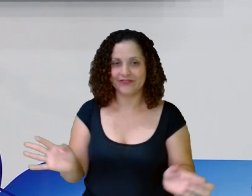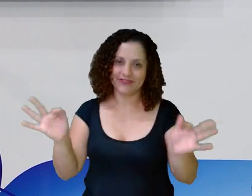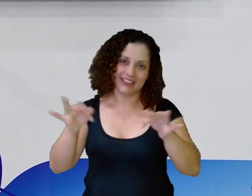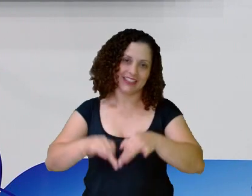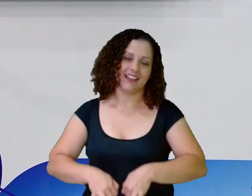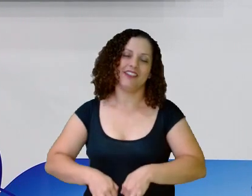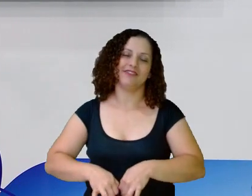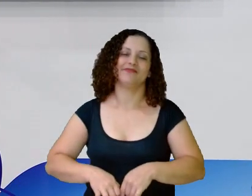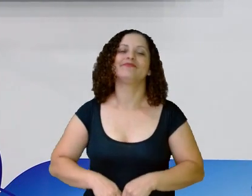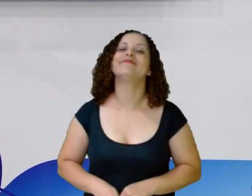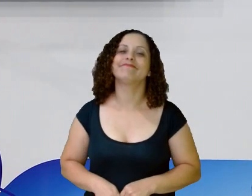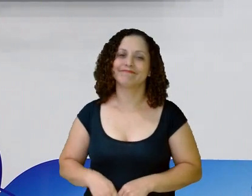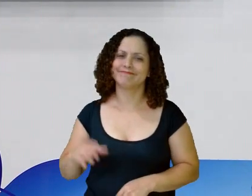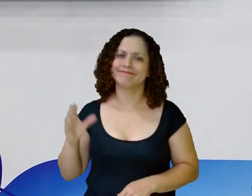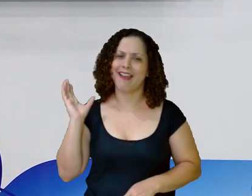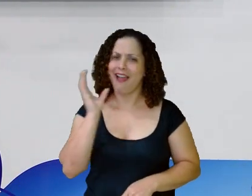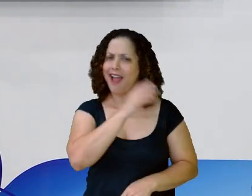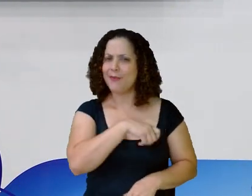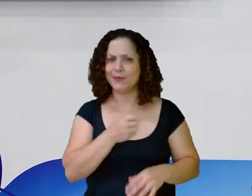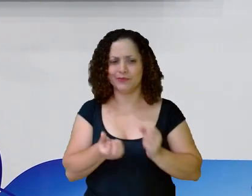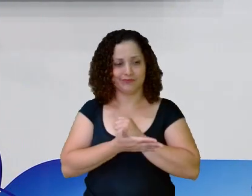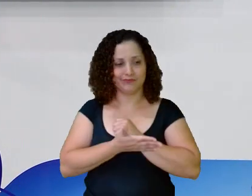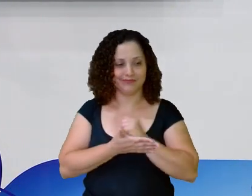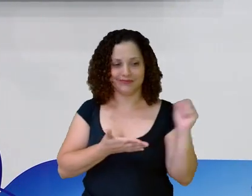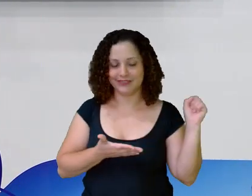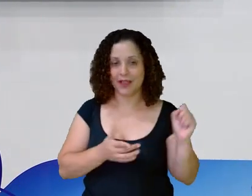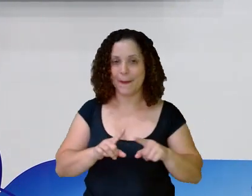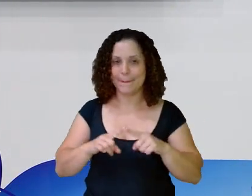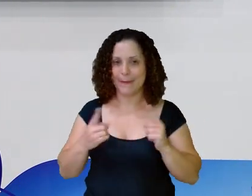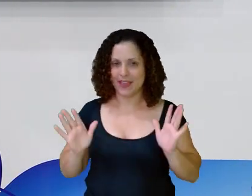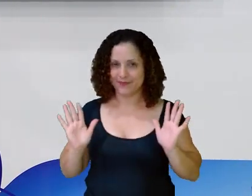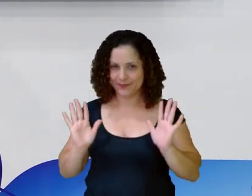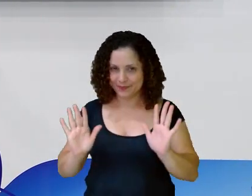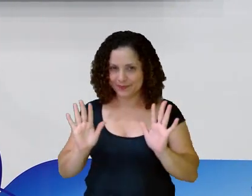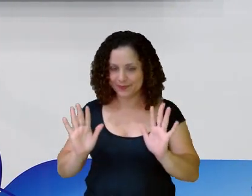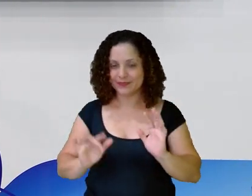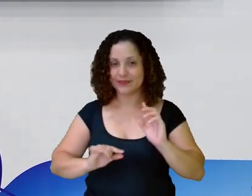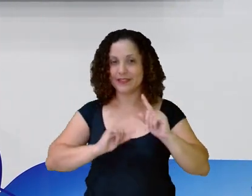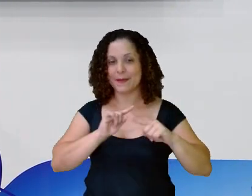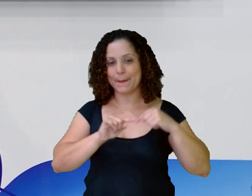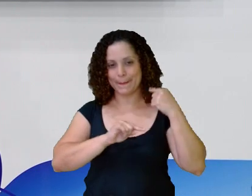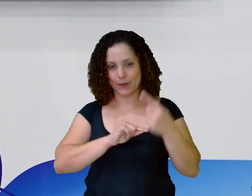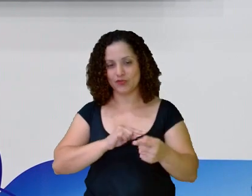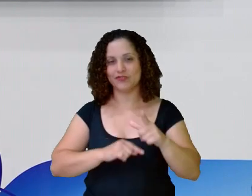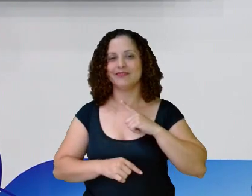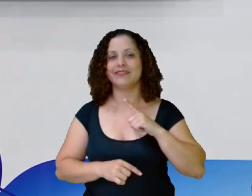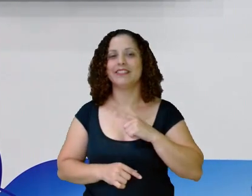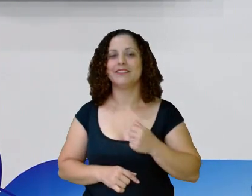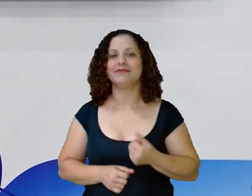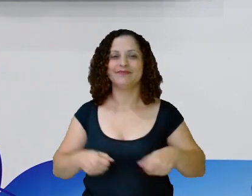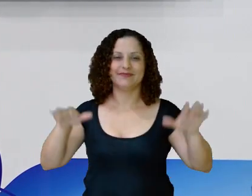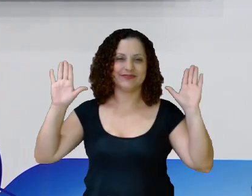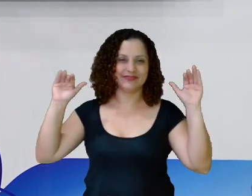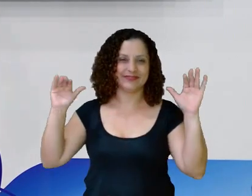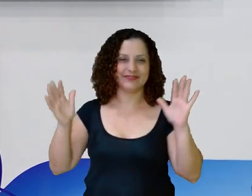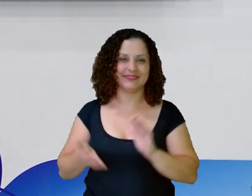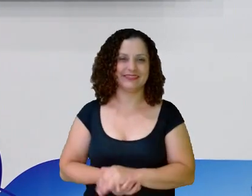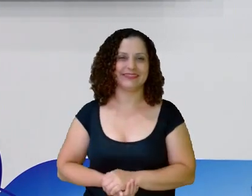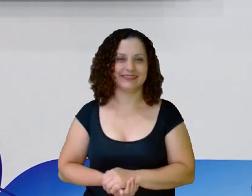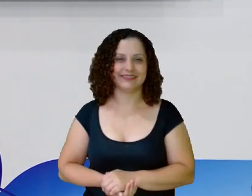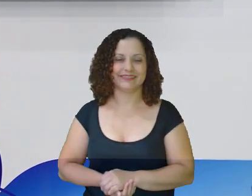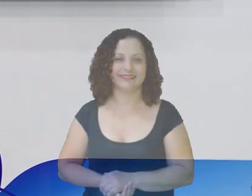no finalzinho, né? No instante passa, acabou. Mas te preocupa não, que já já tem outra. Tchau, tchau.